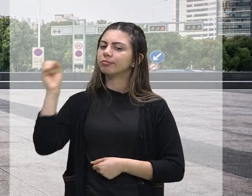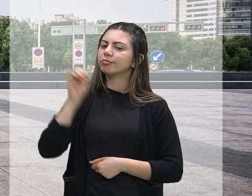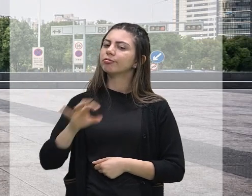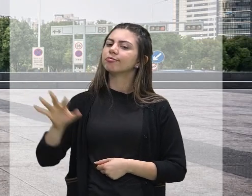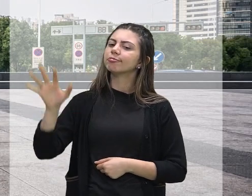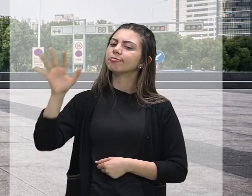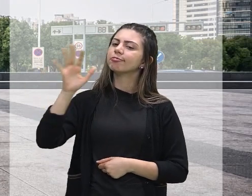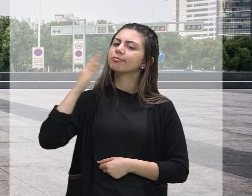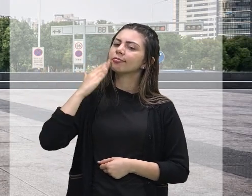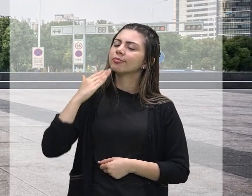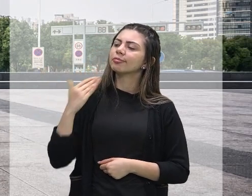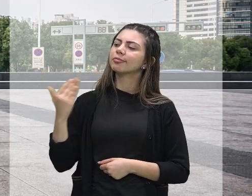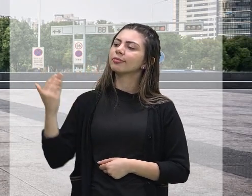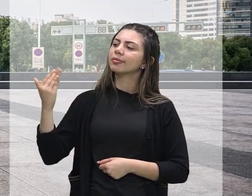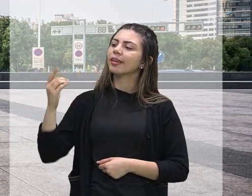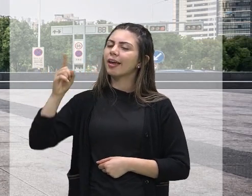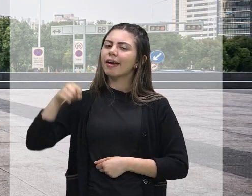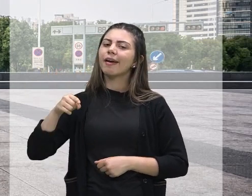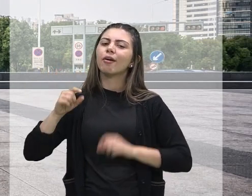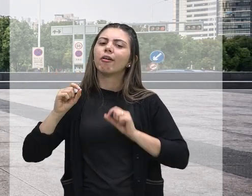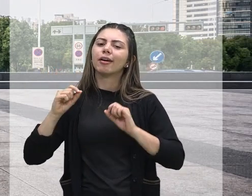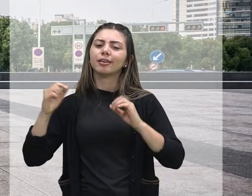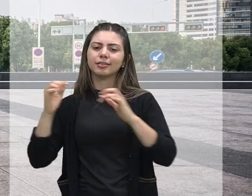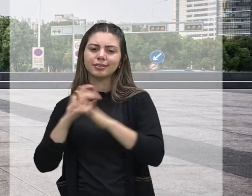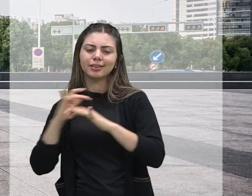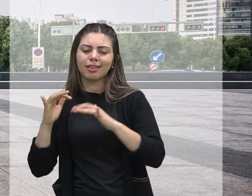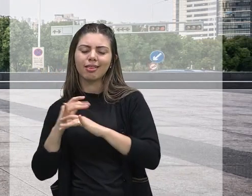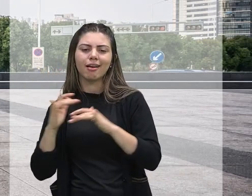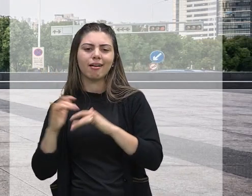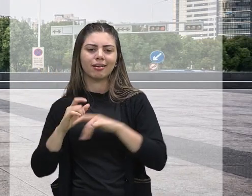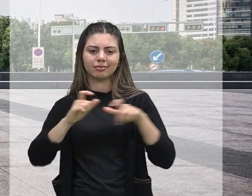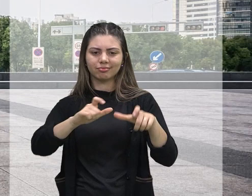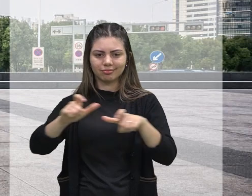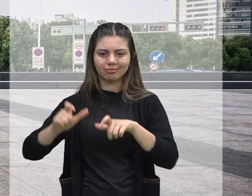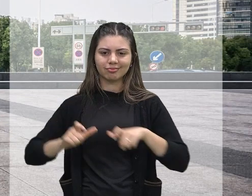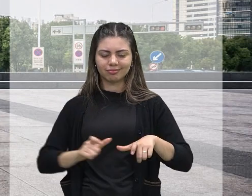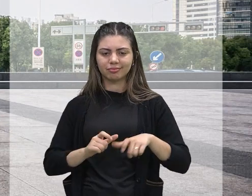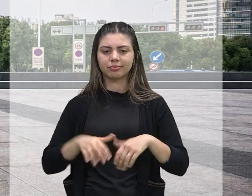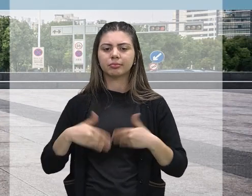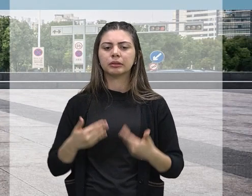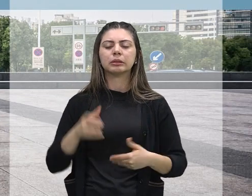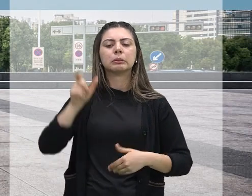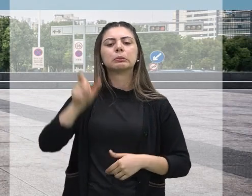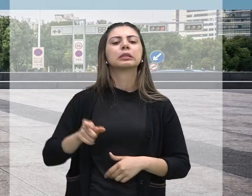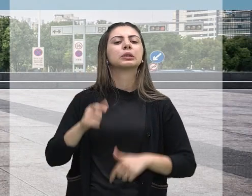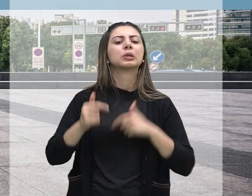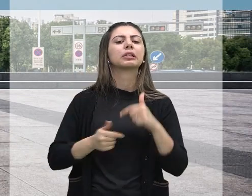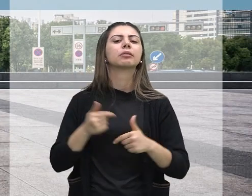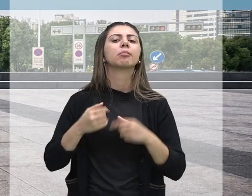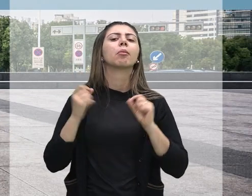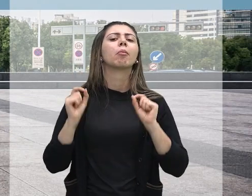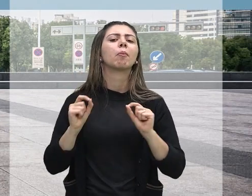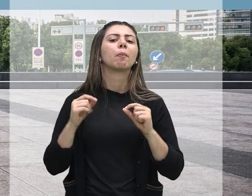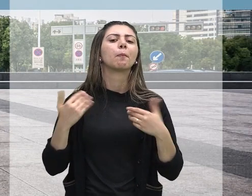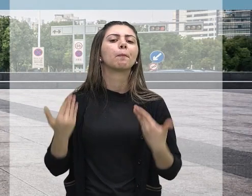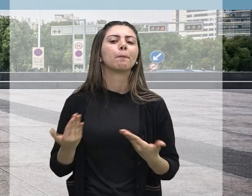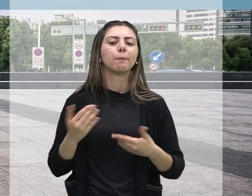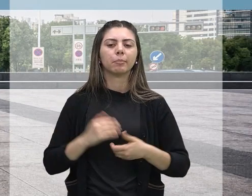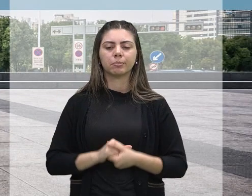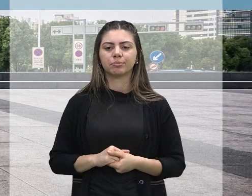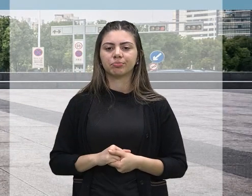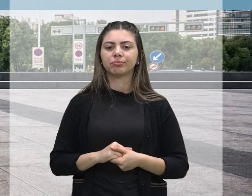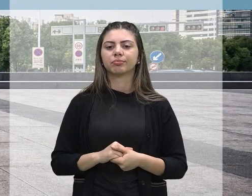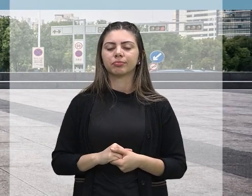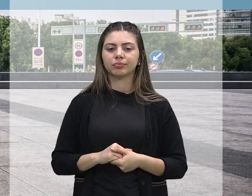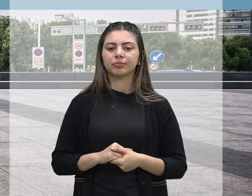né? Já engloba as cidades, né? Os bairros aí. E quem é o trabalhador urbano? Ele trabalha,